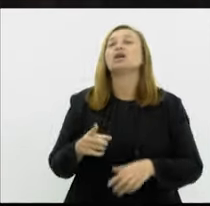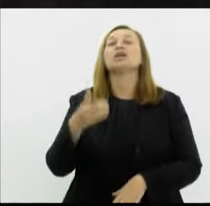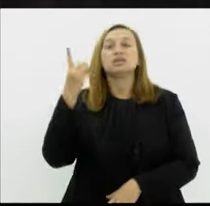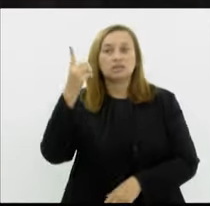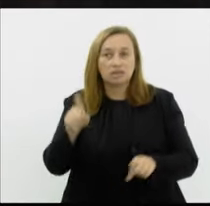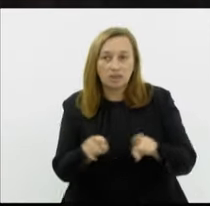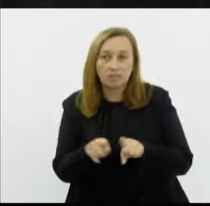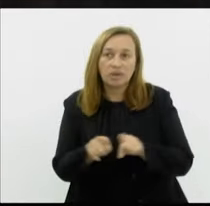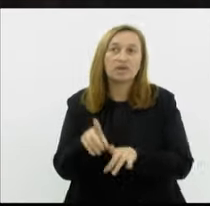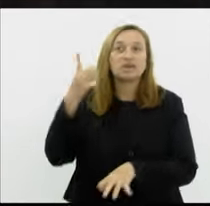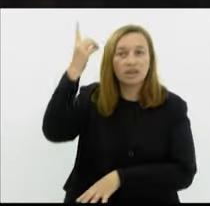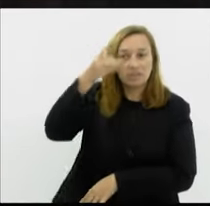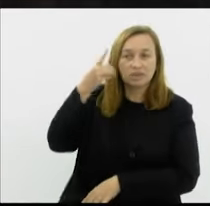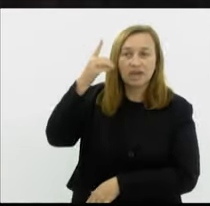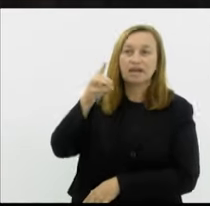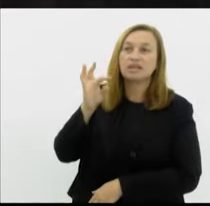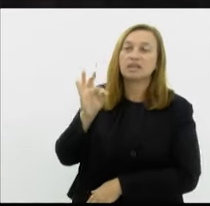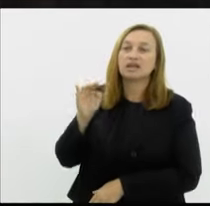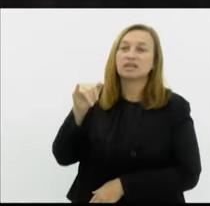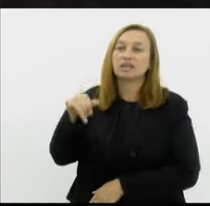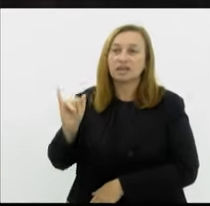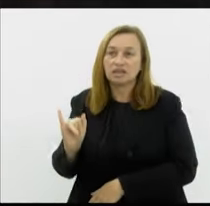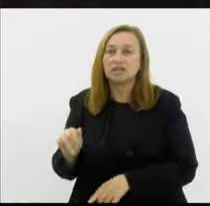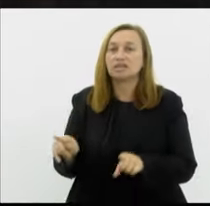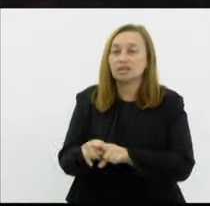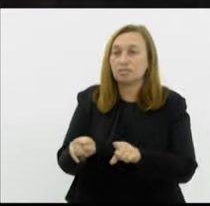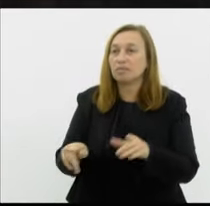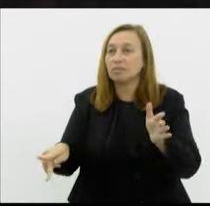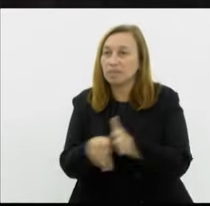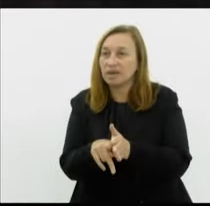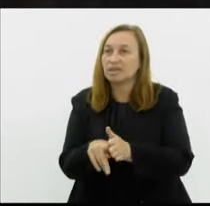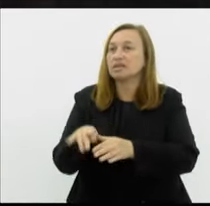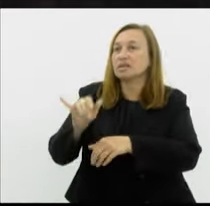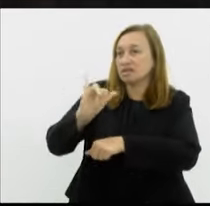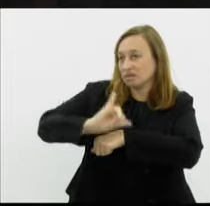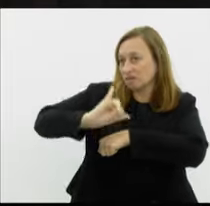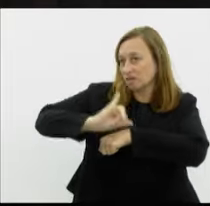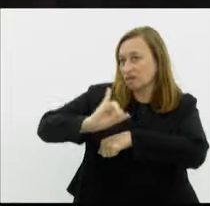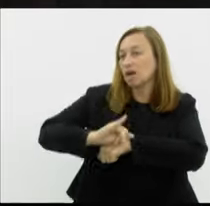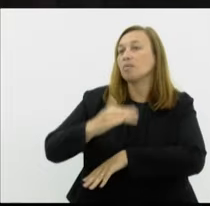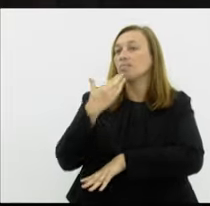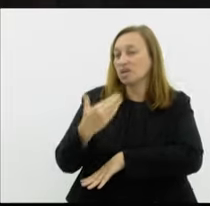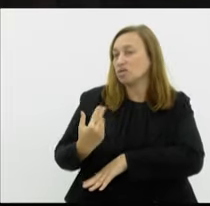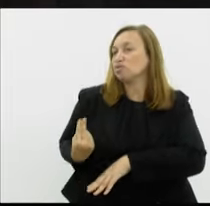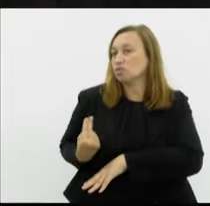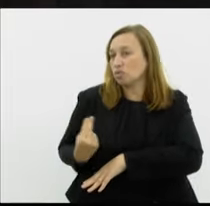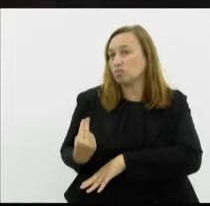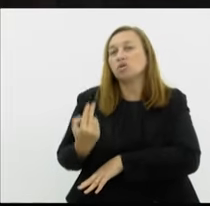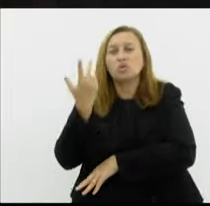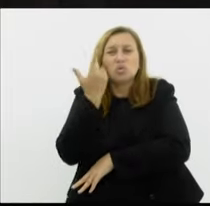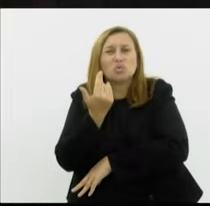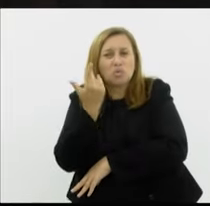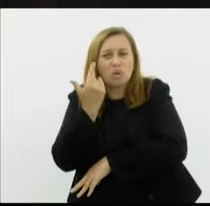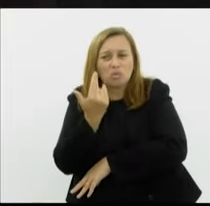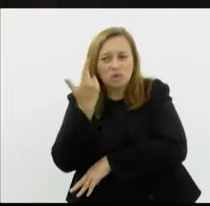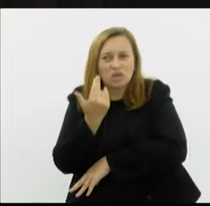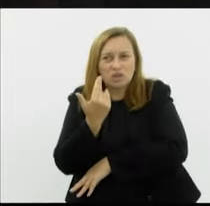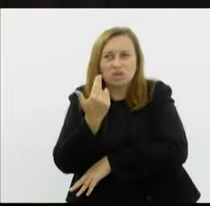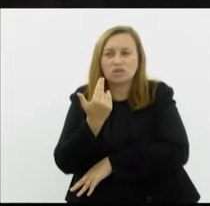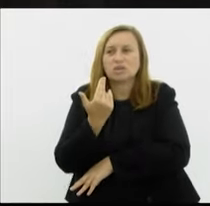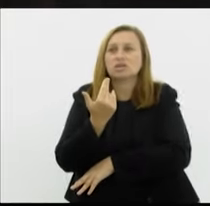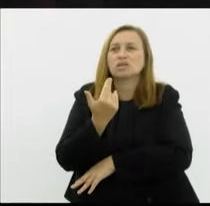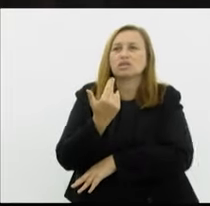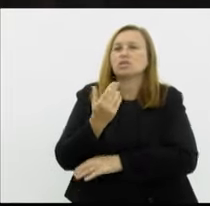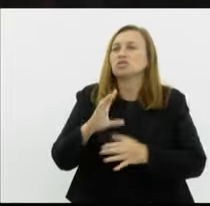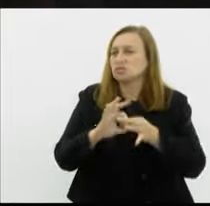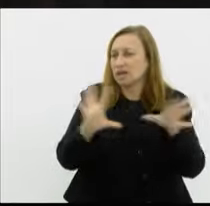deputado Tandi, que por acaso também é da região, pediu a coautoria, que naturalmente está